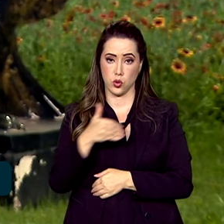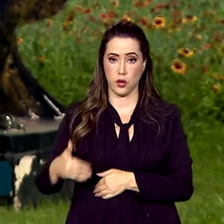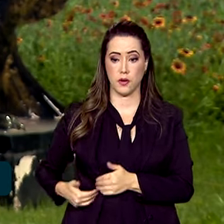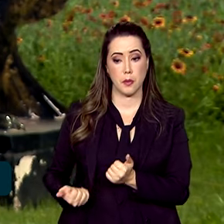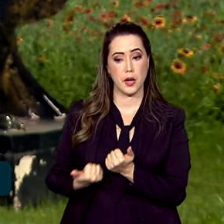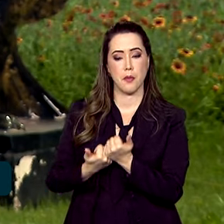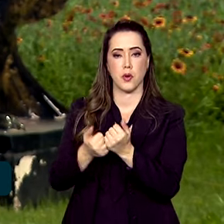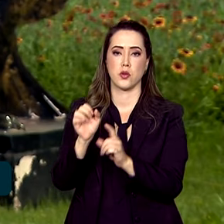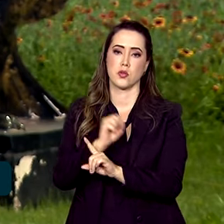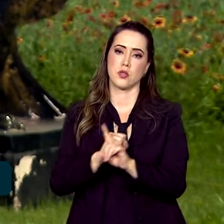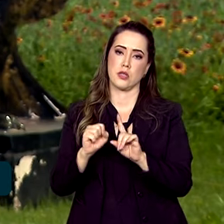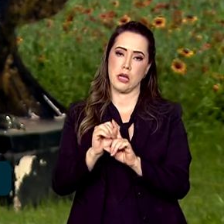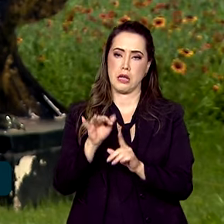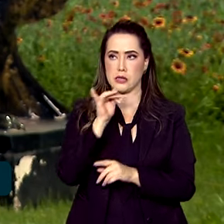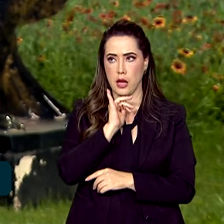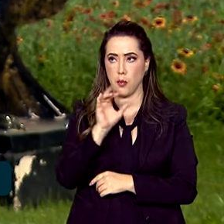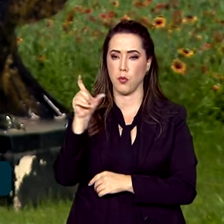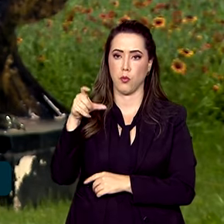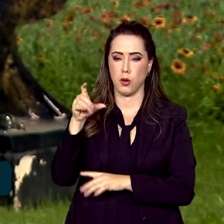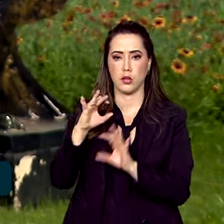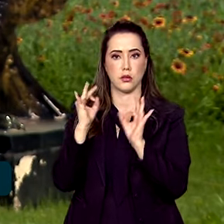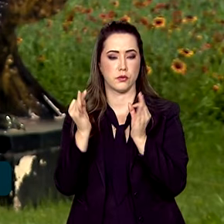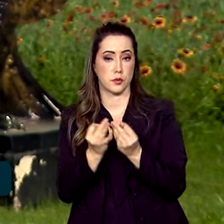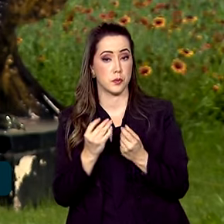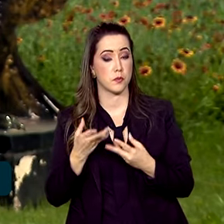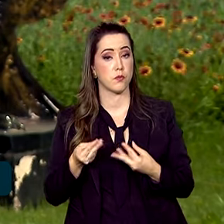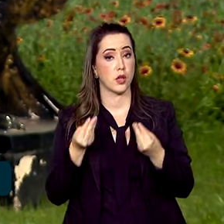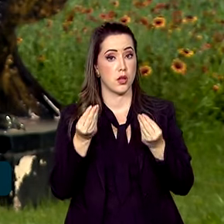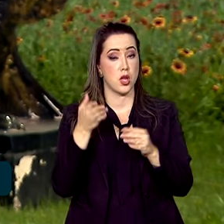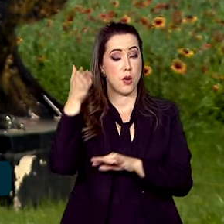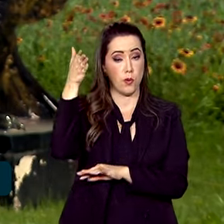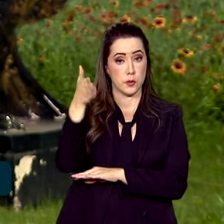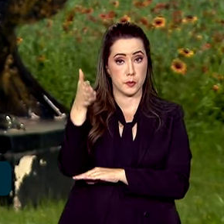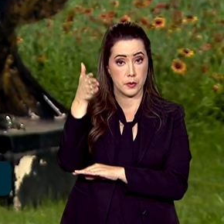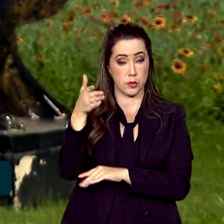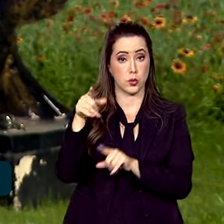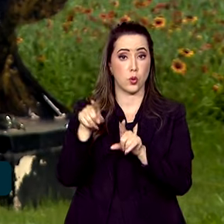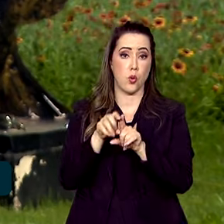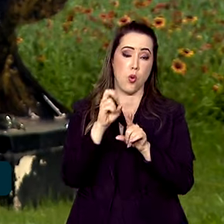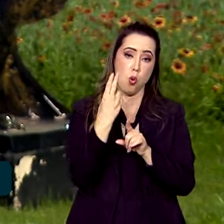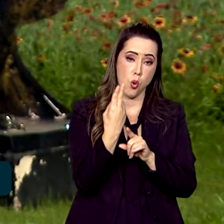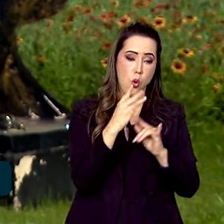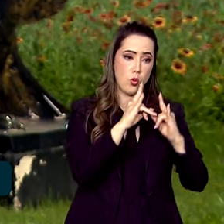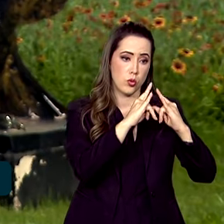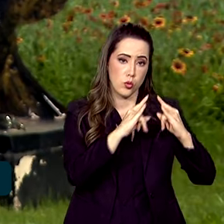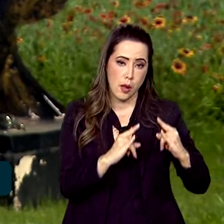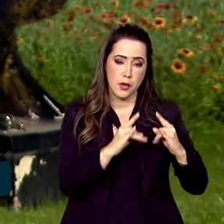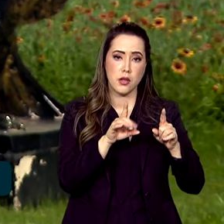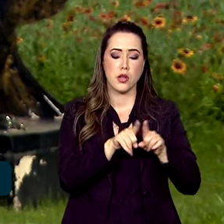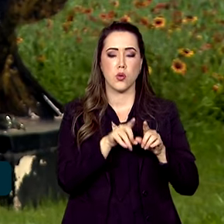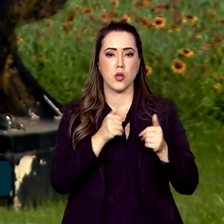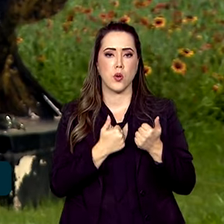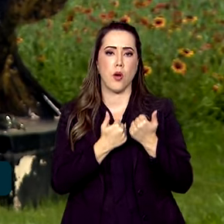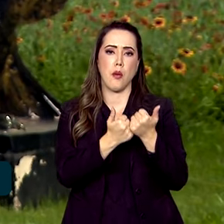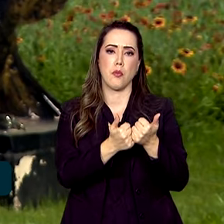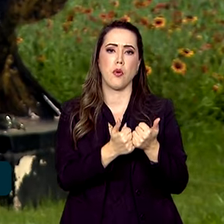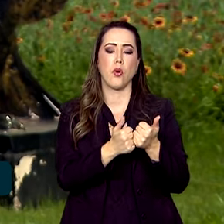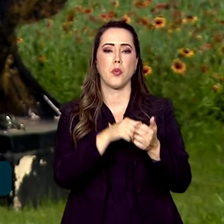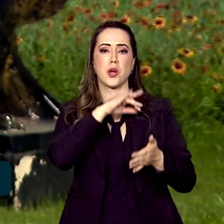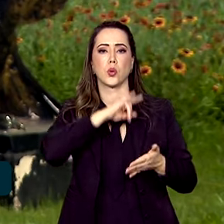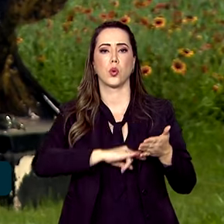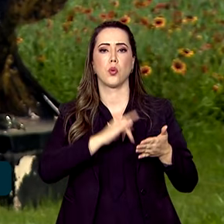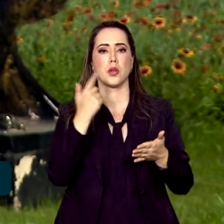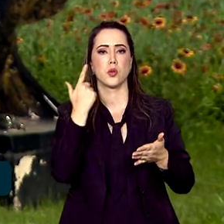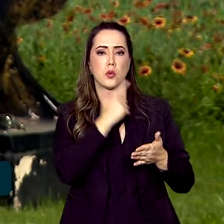assistência como o programa Bolsa Família. A hospedagem nos abrigos e o apoio no desembaraço dos documentos